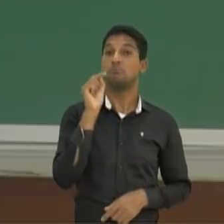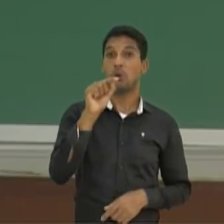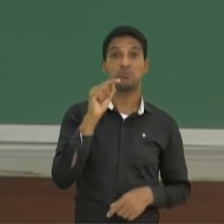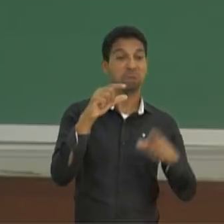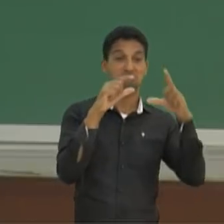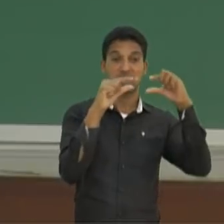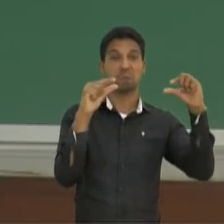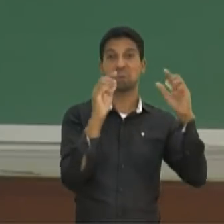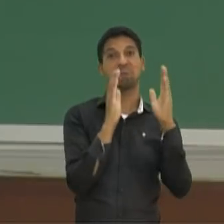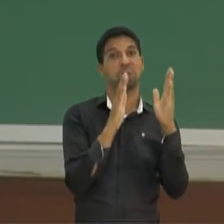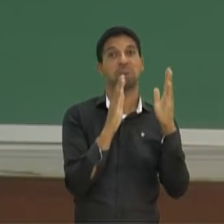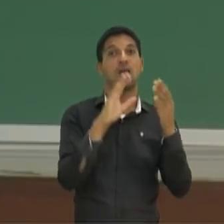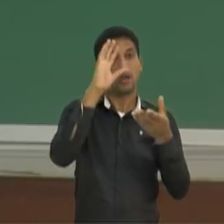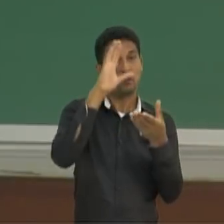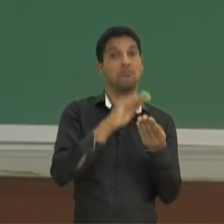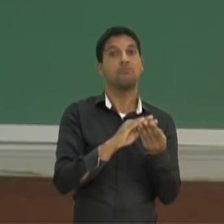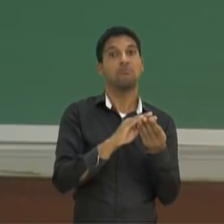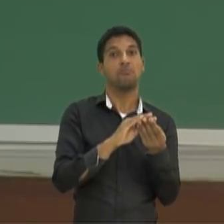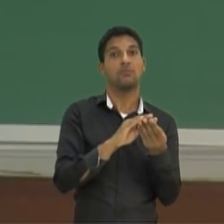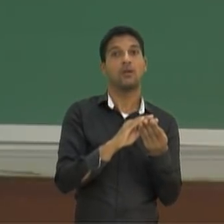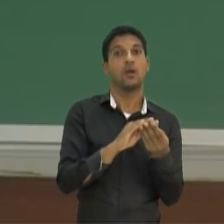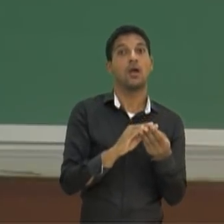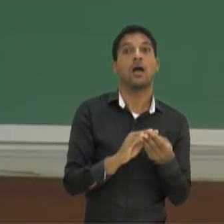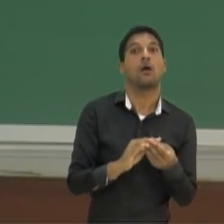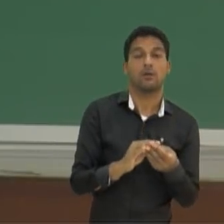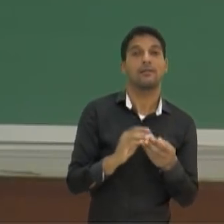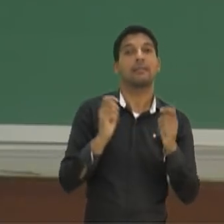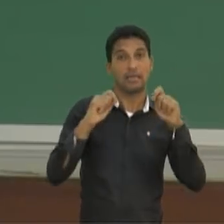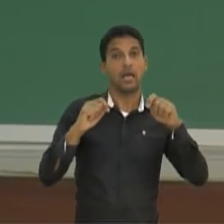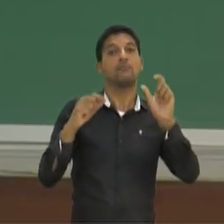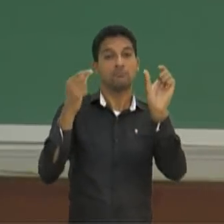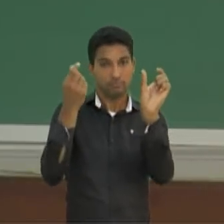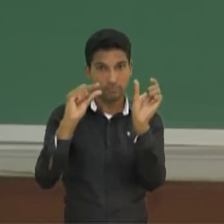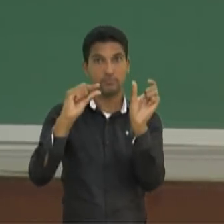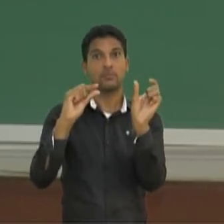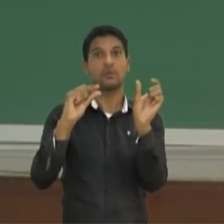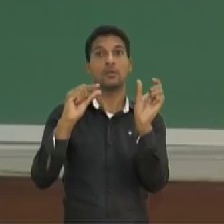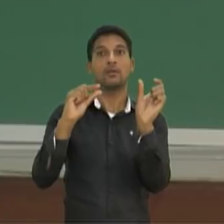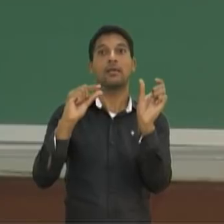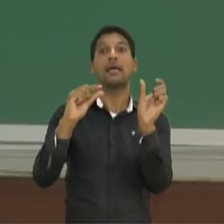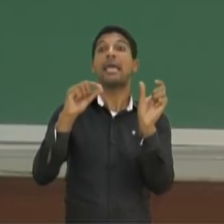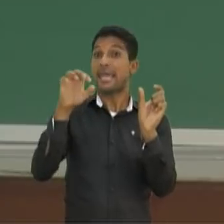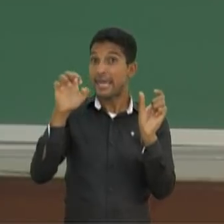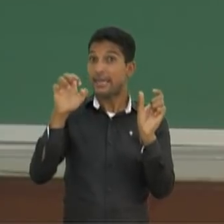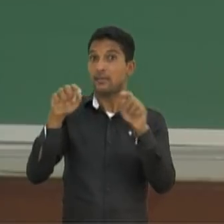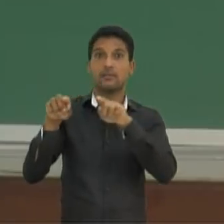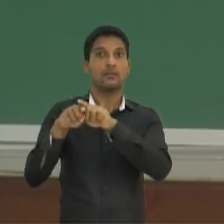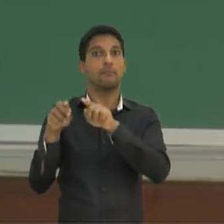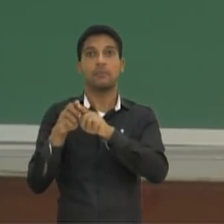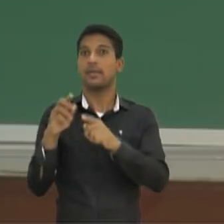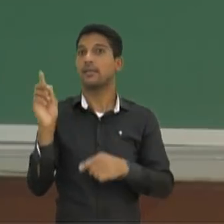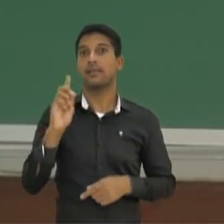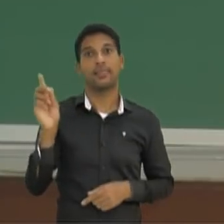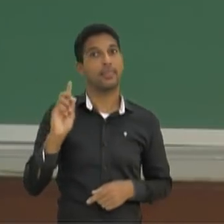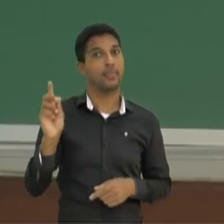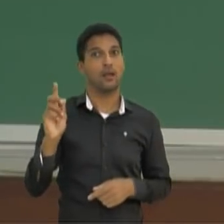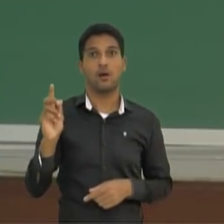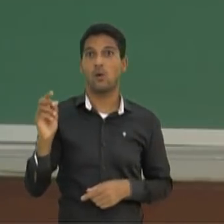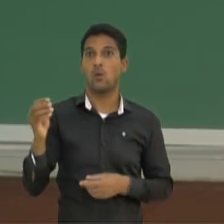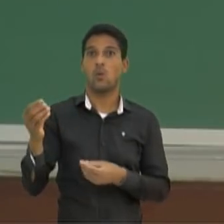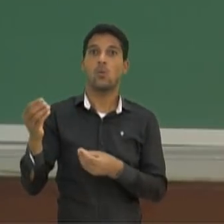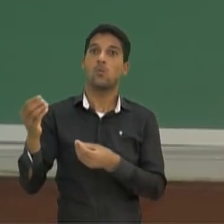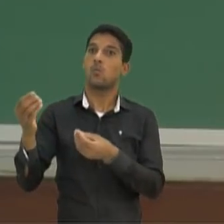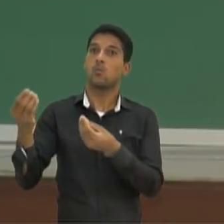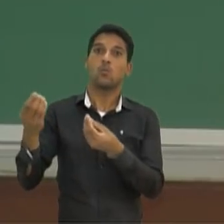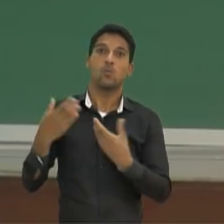veio, ele veio. Então, a gente tem ali a conjugação, a possibilidade de conjugar. Eu sei que é verbo, né? e nem mandou. Nós temos o verbo mandar, né? Eu mandei,